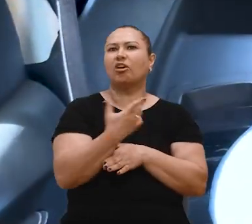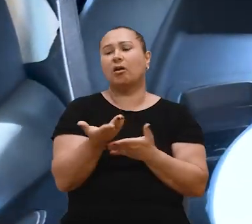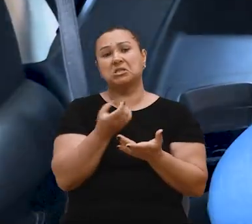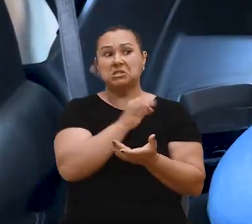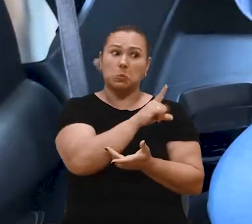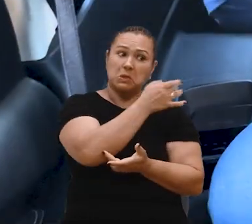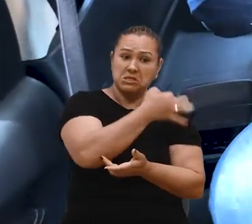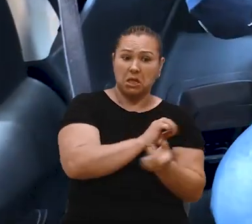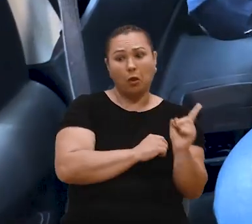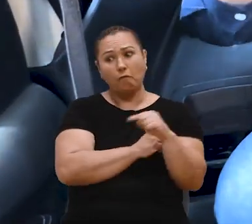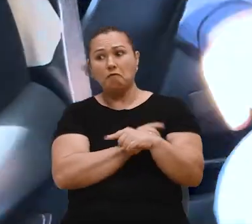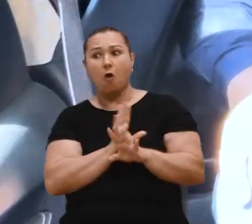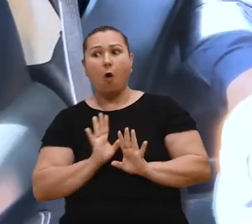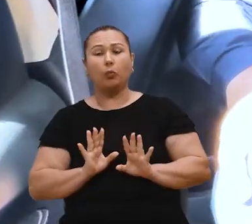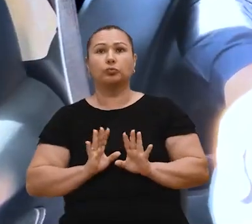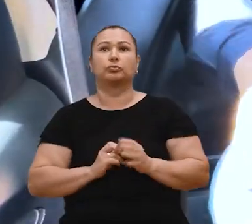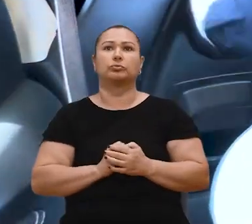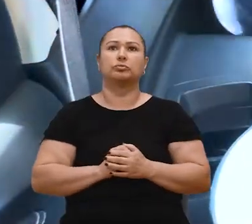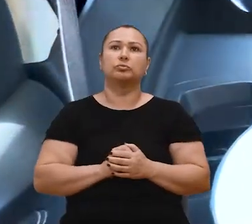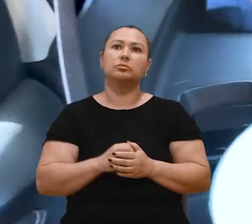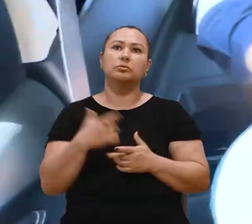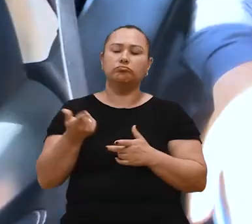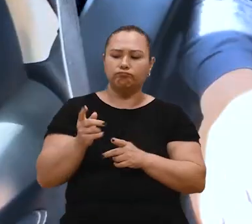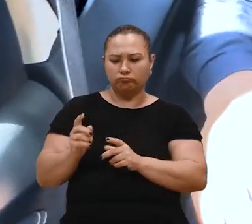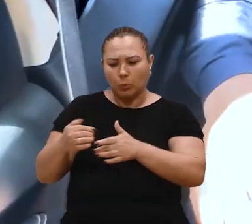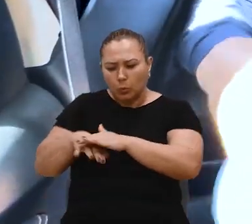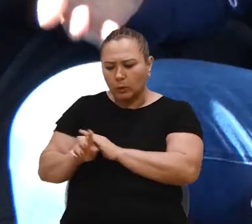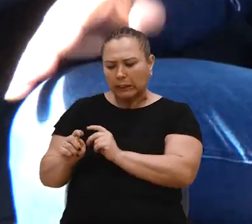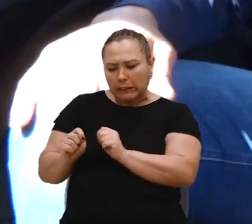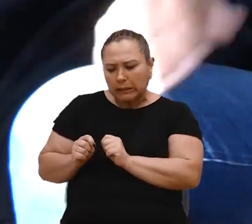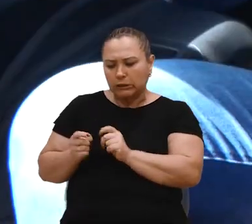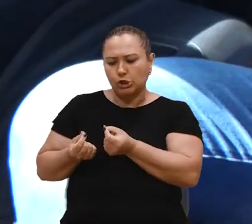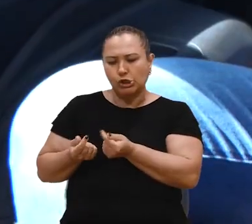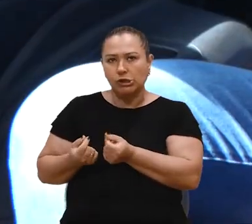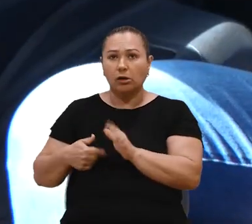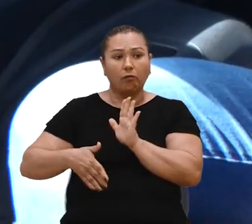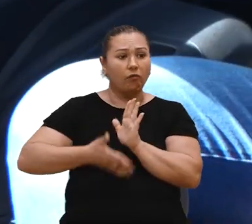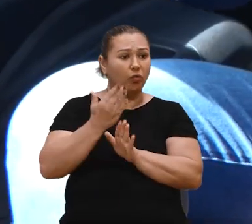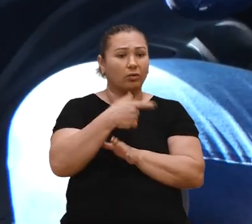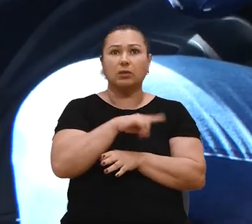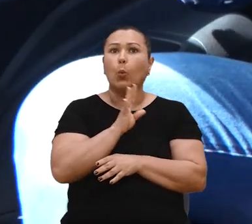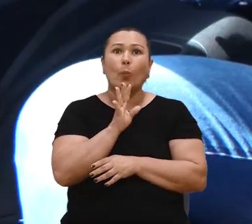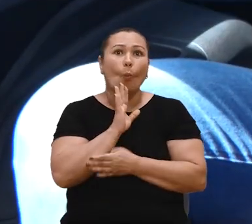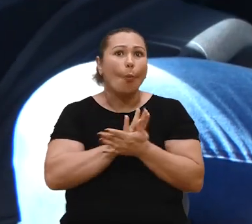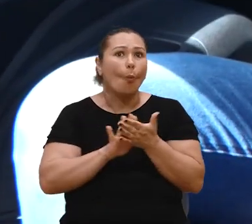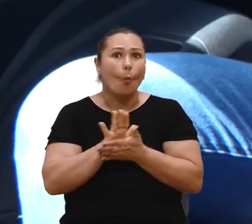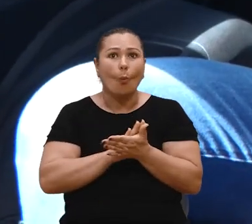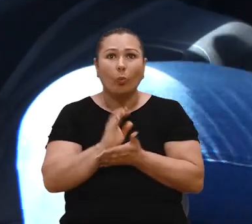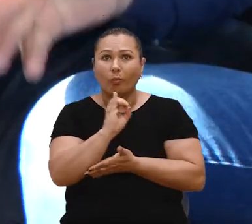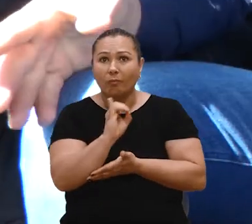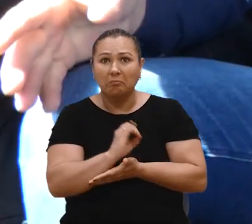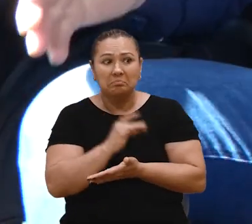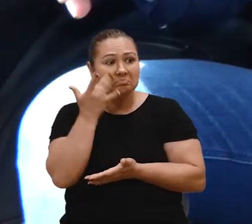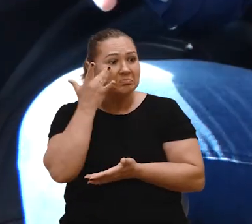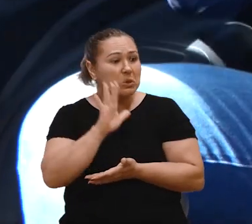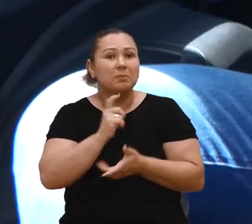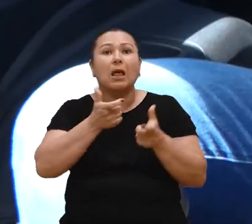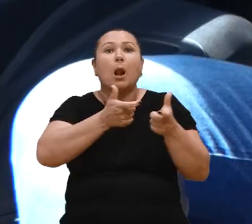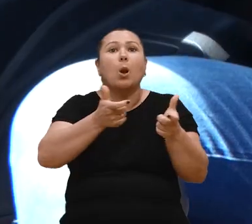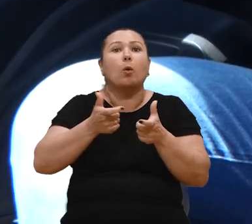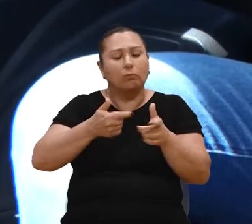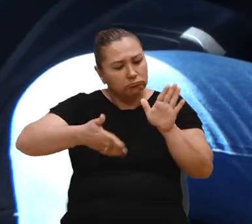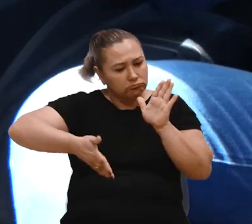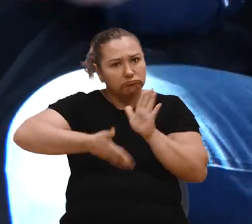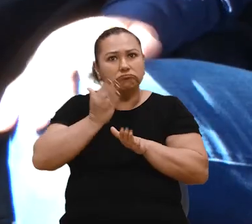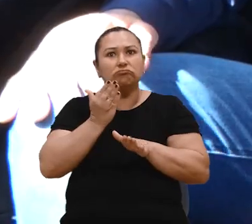não der certo eu volto, né? Economizei um dinheiro, fui para lá sem conhecer ninguém, sem saber aonde eu ia parar, mas